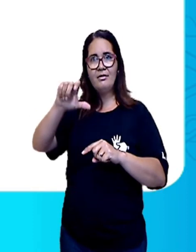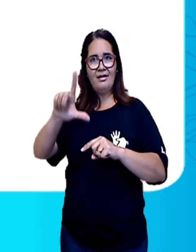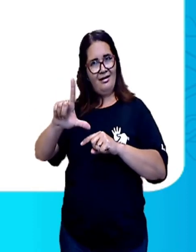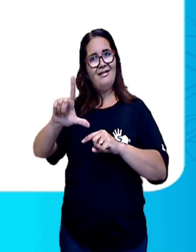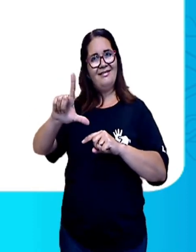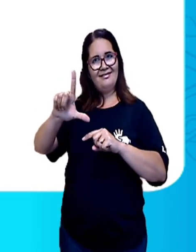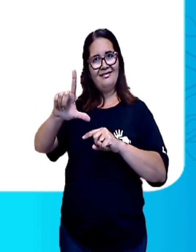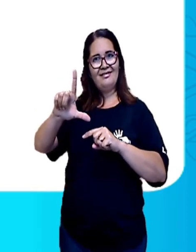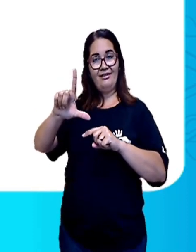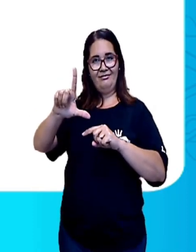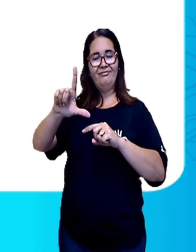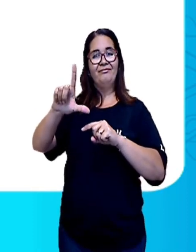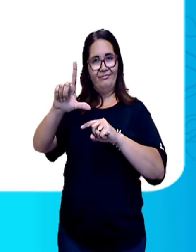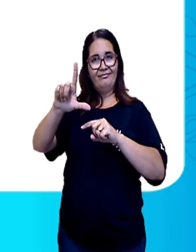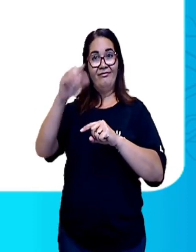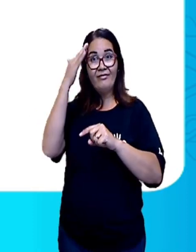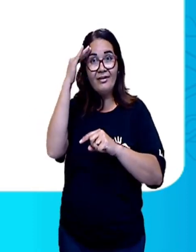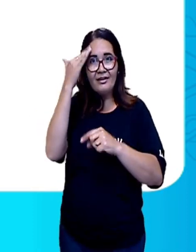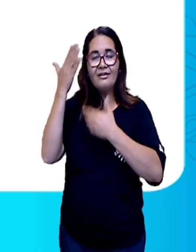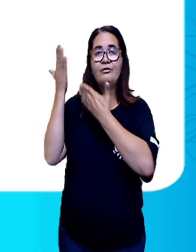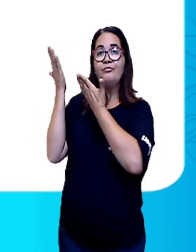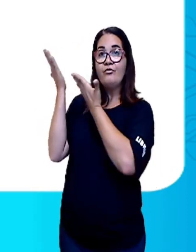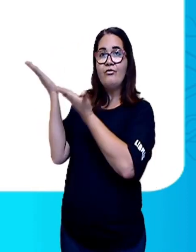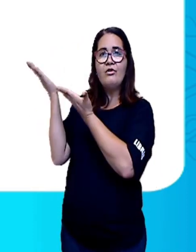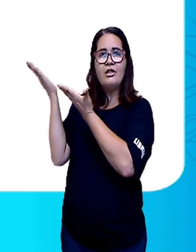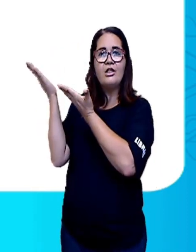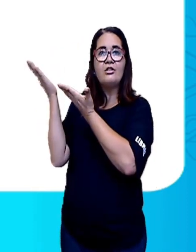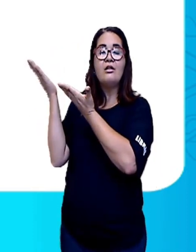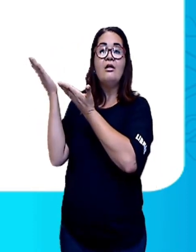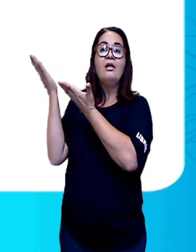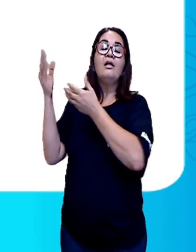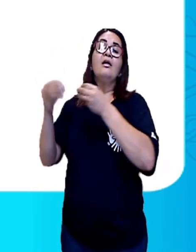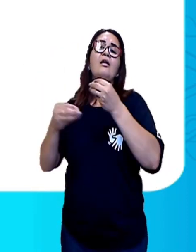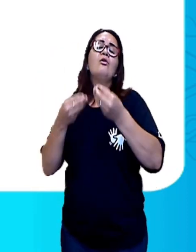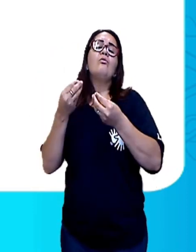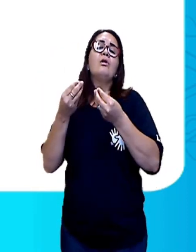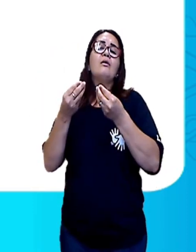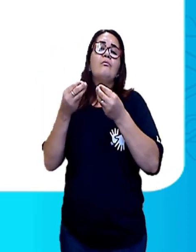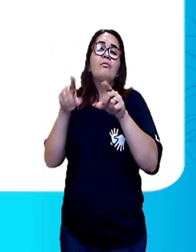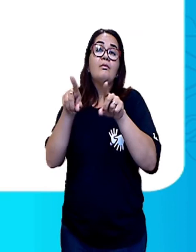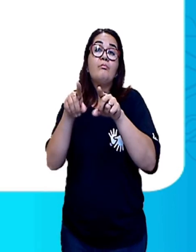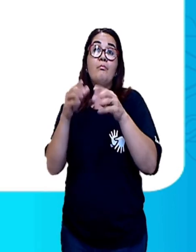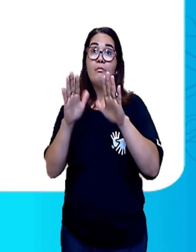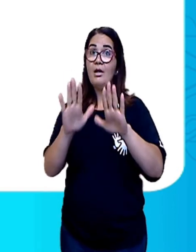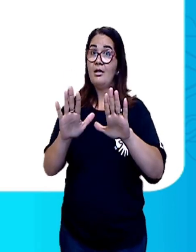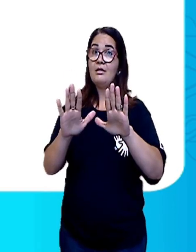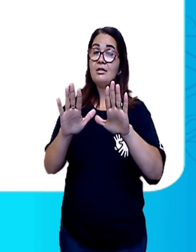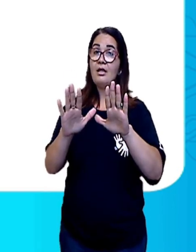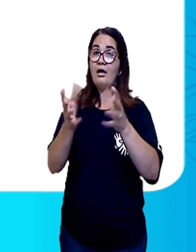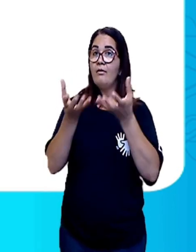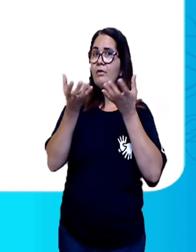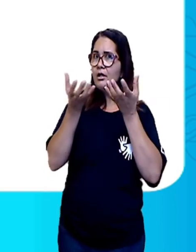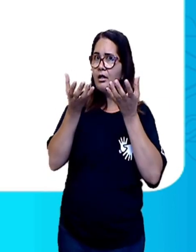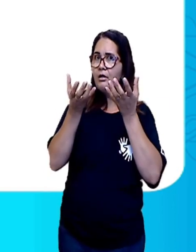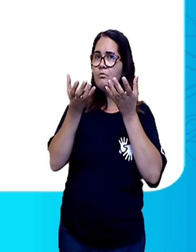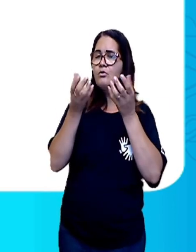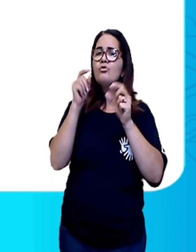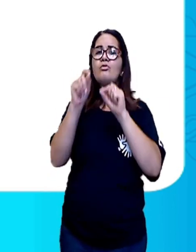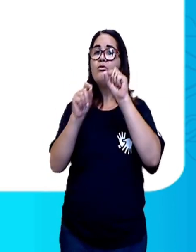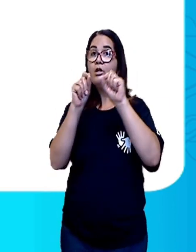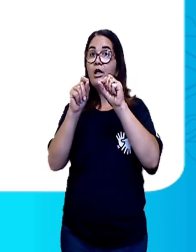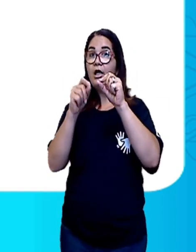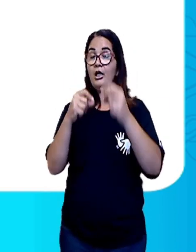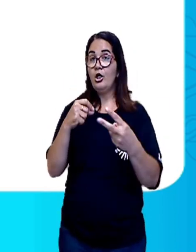Só que ele quer o seguinte, nós temos aqui duas unidades de medida. Nós temos o litro e o mililitro. Ele